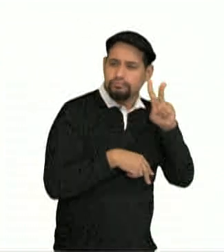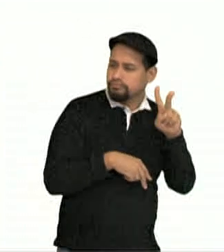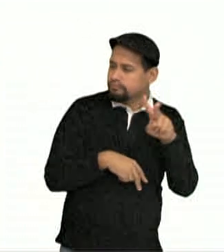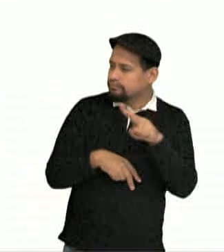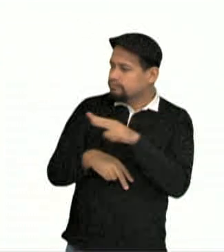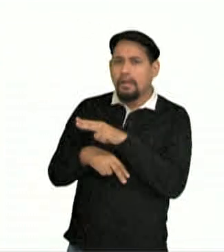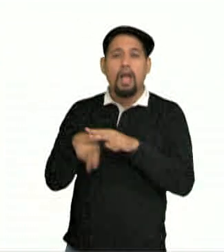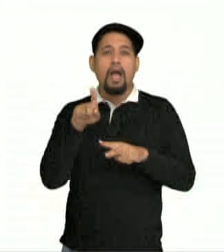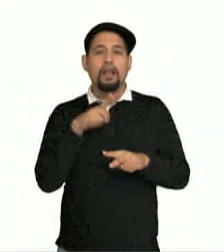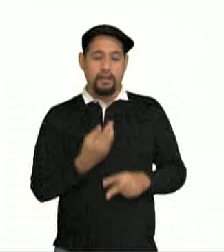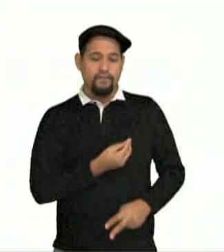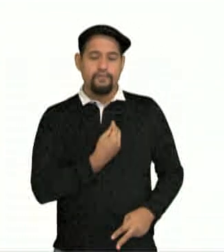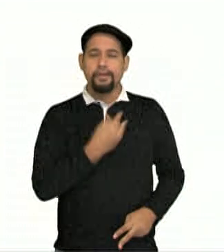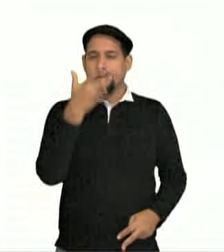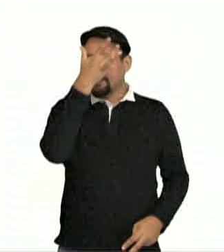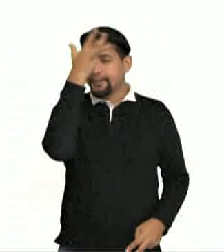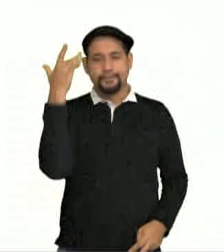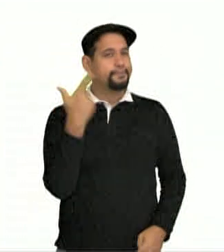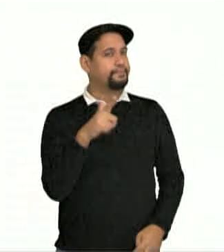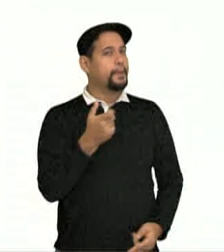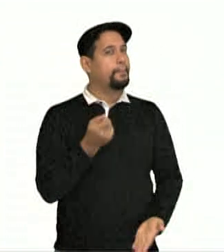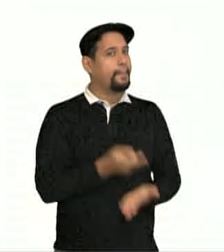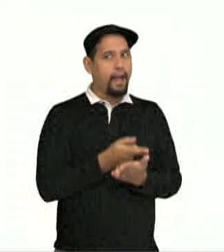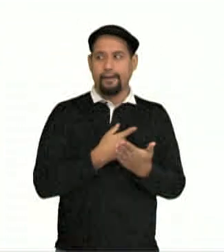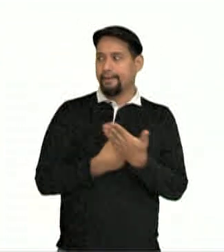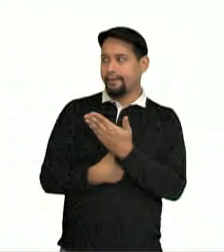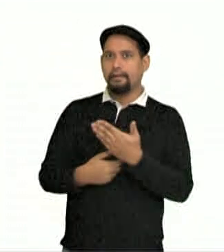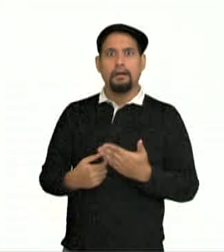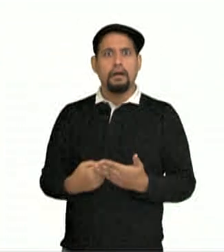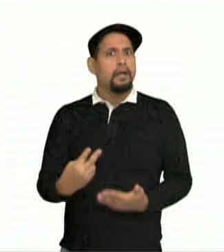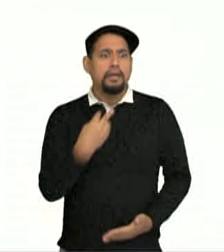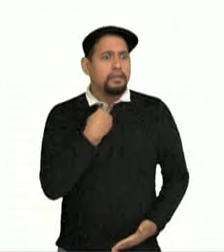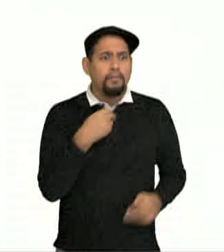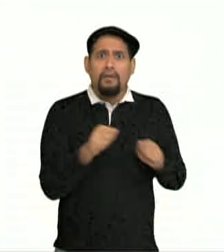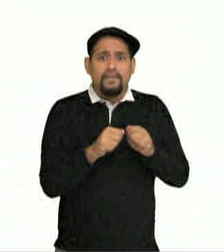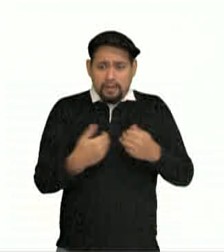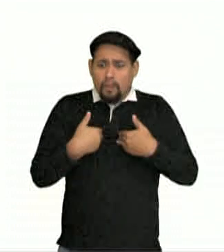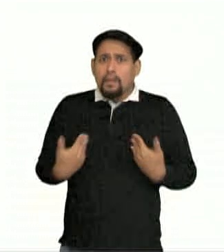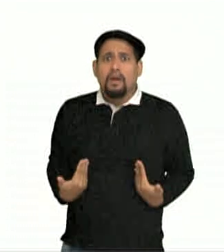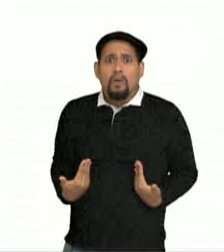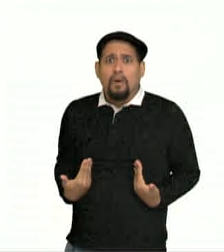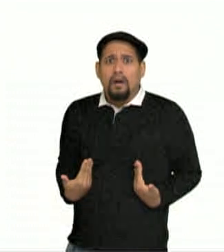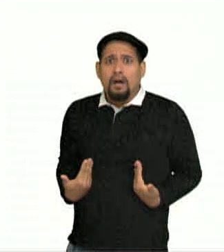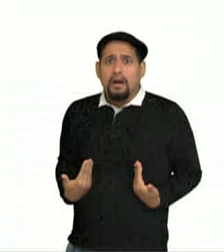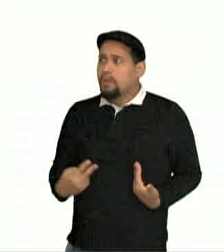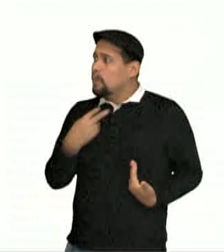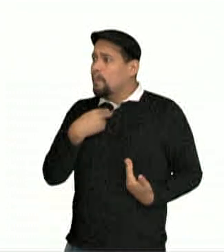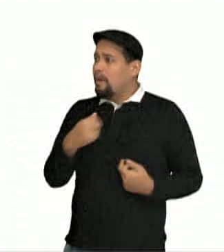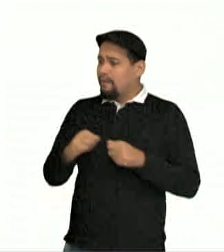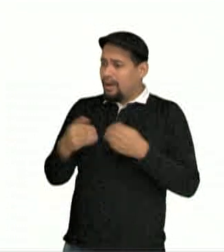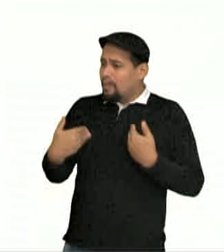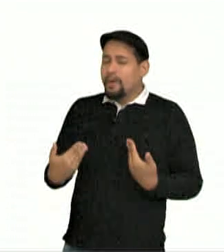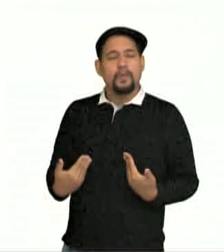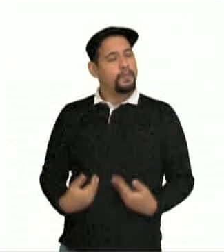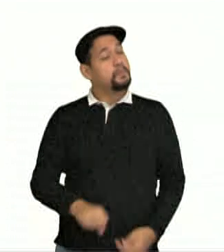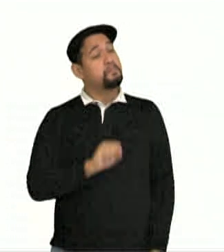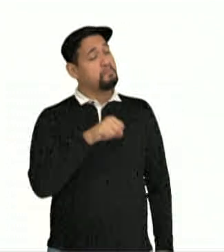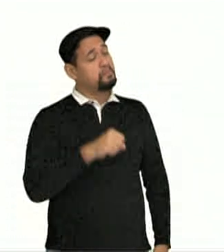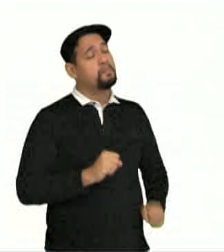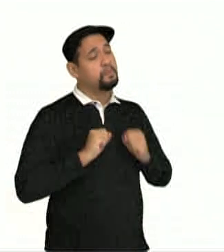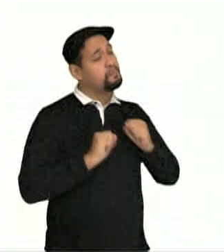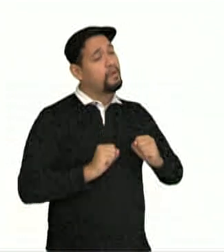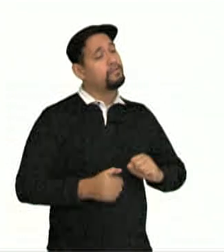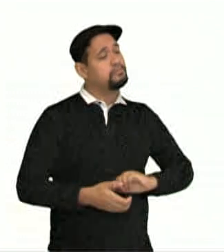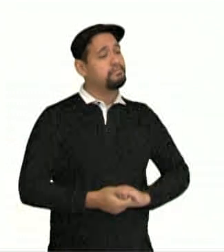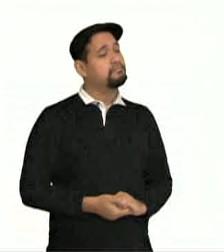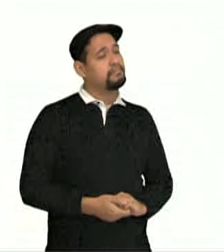uma devedora inadimplente. Você não pode fazer isso comigo, protestou ela. Claro que posso, replicou